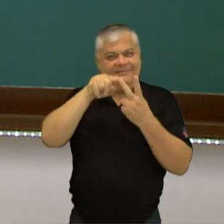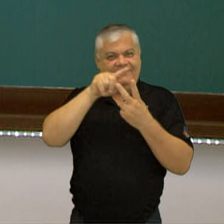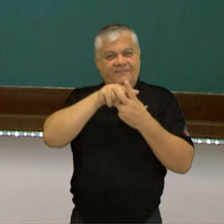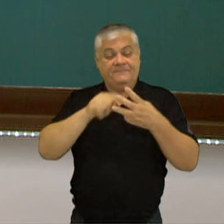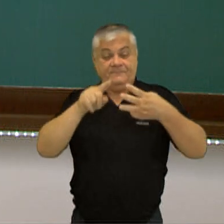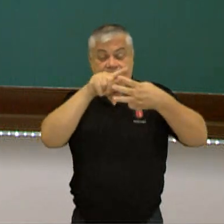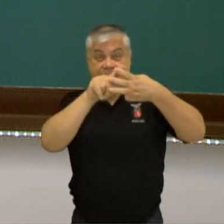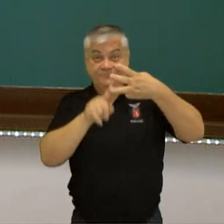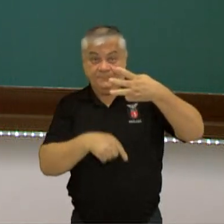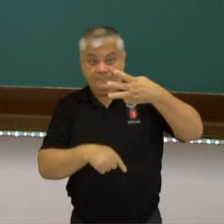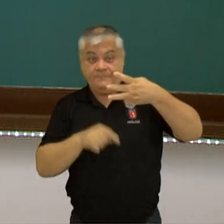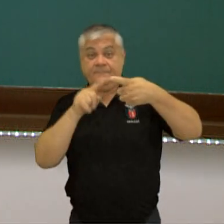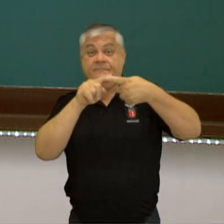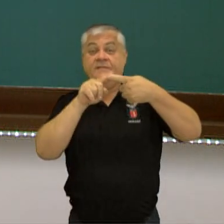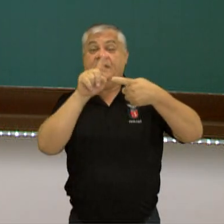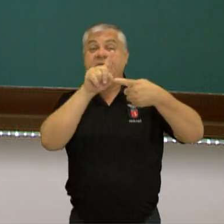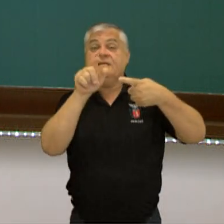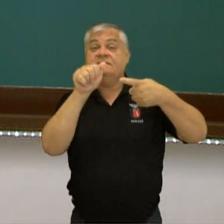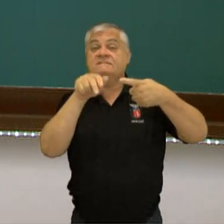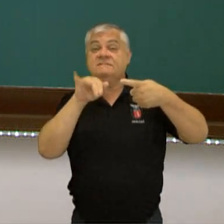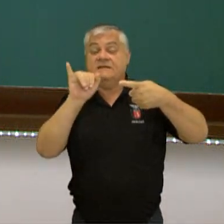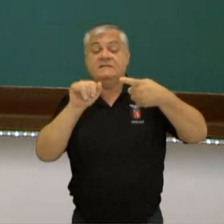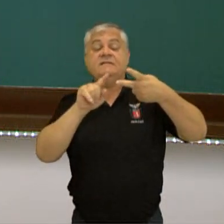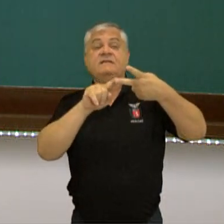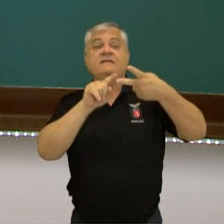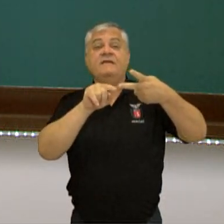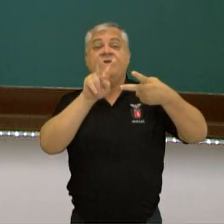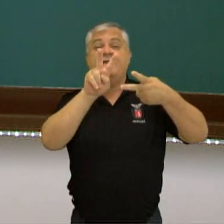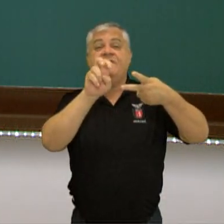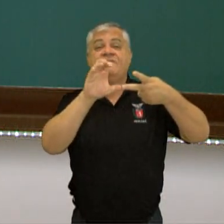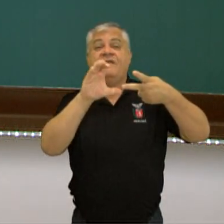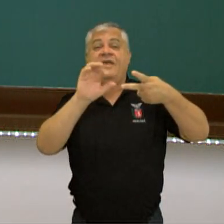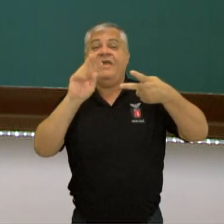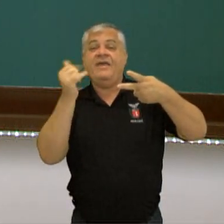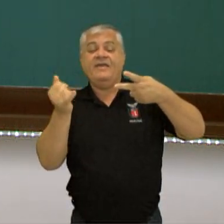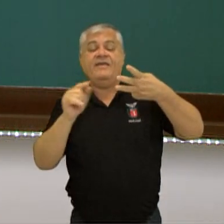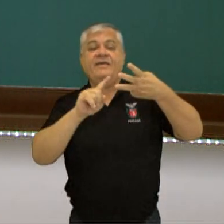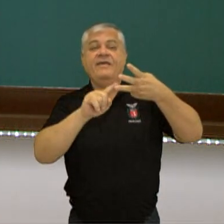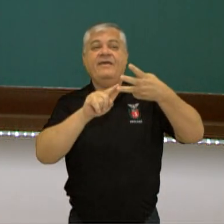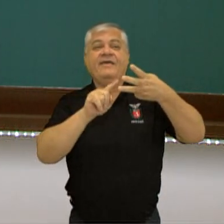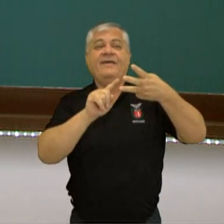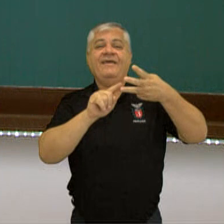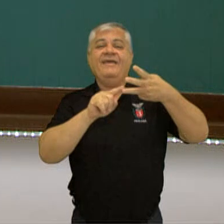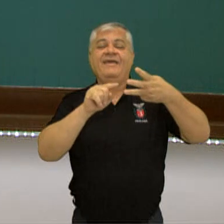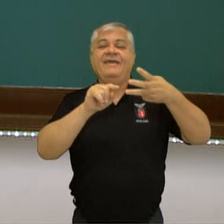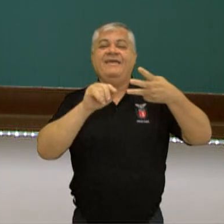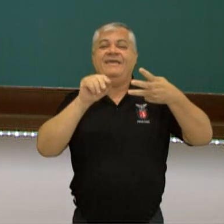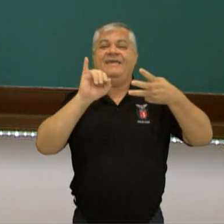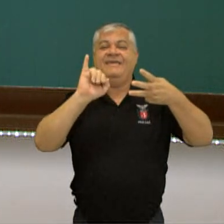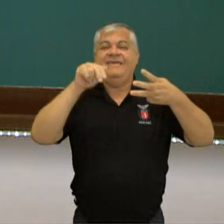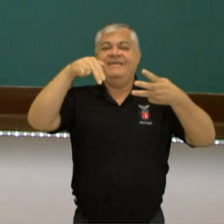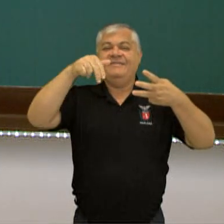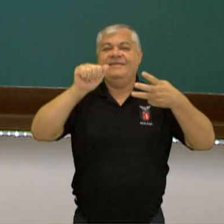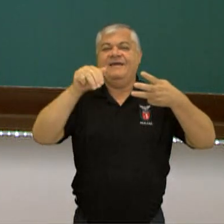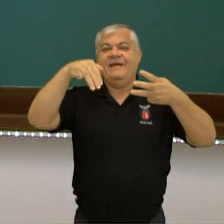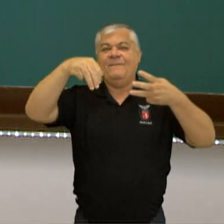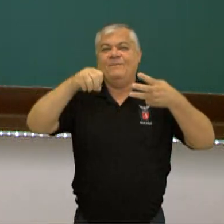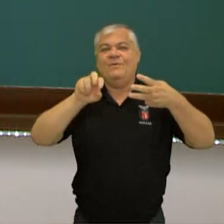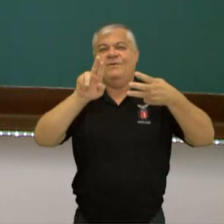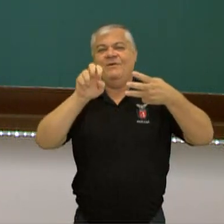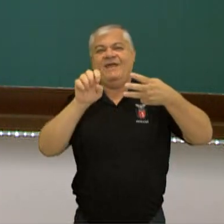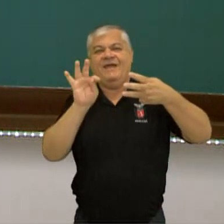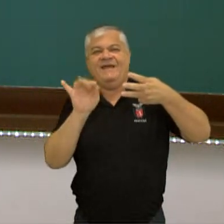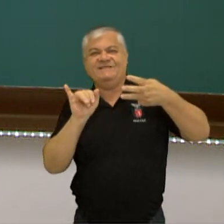Innamorati. Os Innamorati eram os amantes, aqueles apaixonados eternos, aquela mocinha que dava raiva de tão apaixonada que era, né?